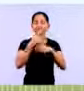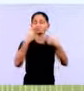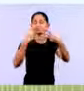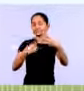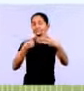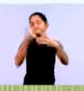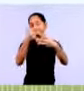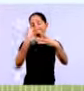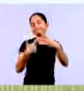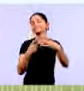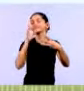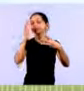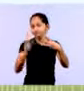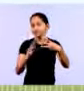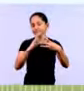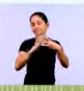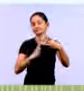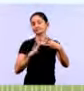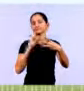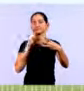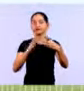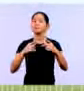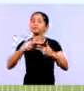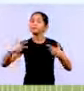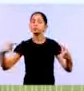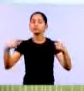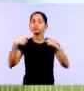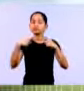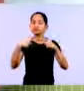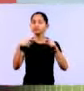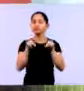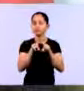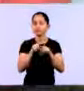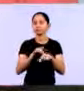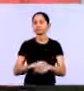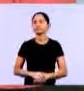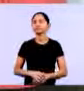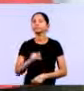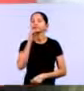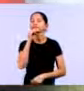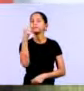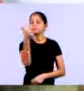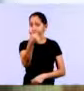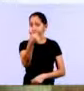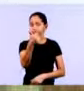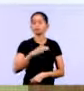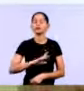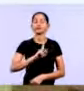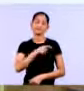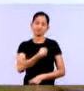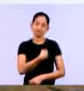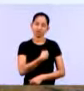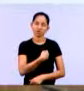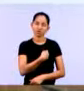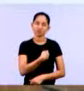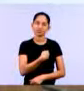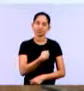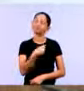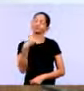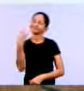ordenamento jurídico brasileiro e para outras finalidades. Nós temos a função fiscal, que